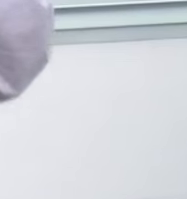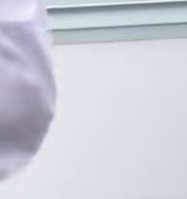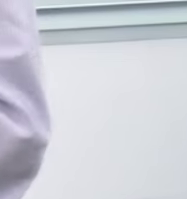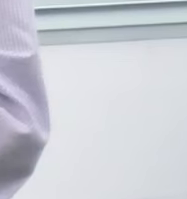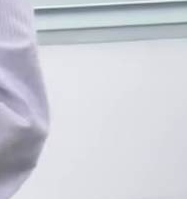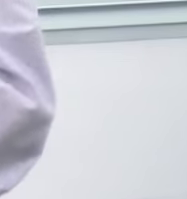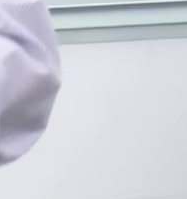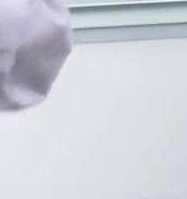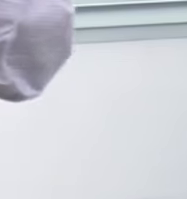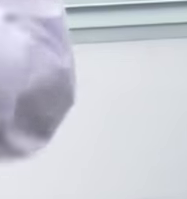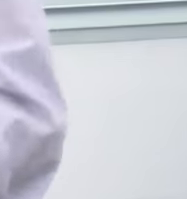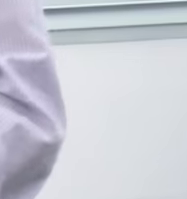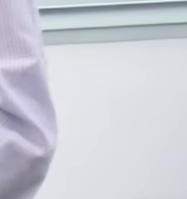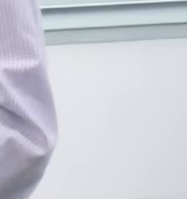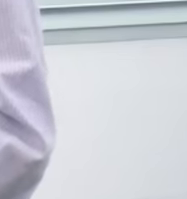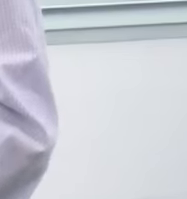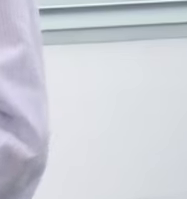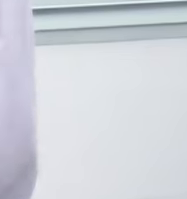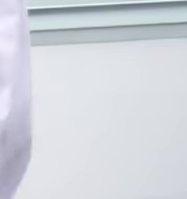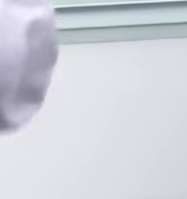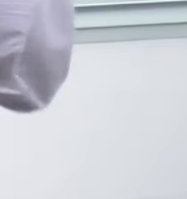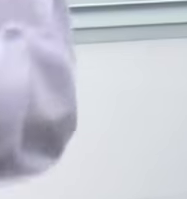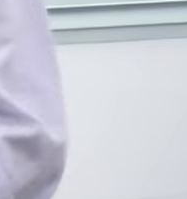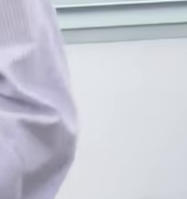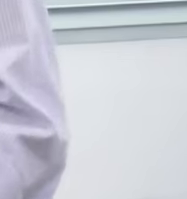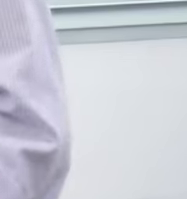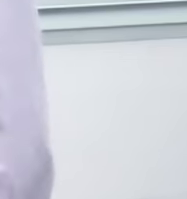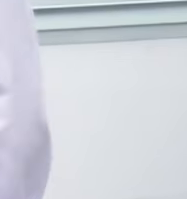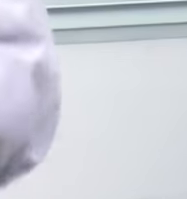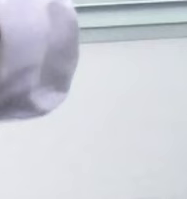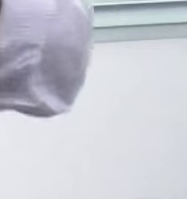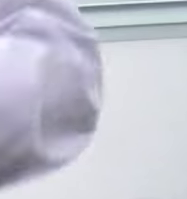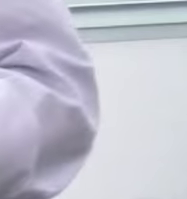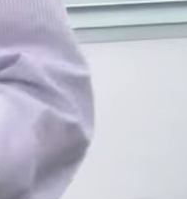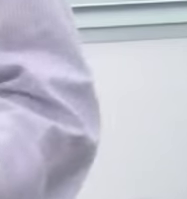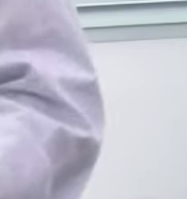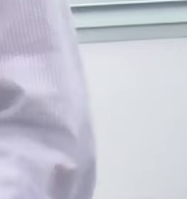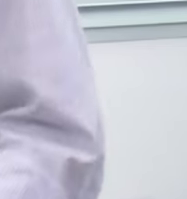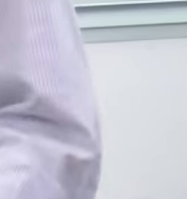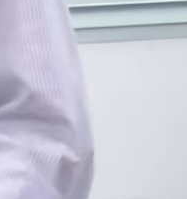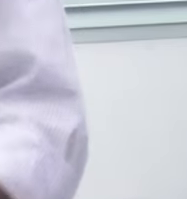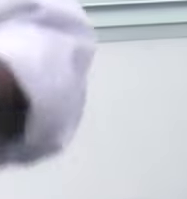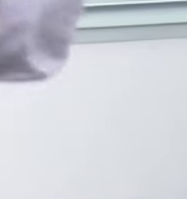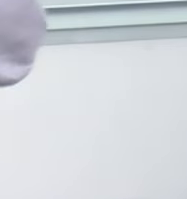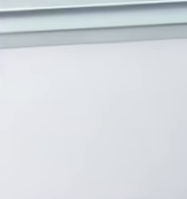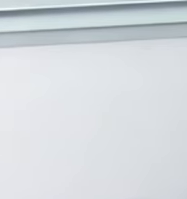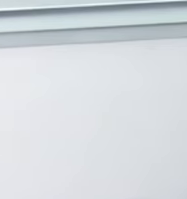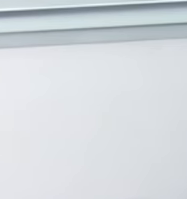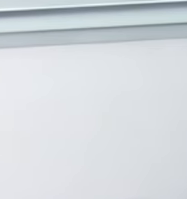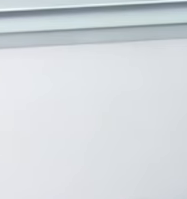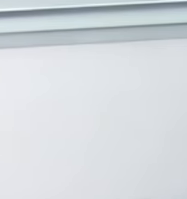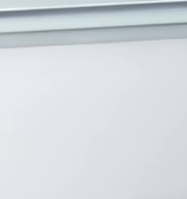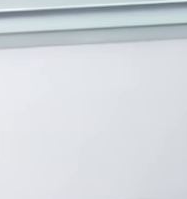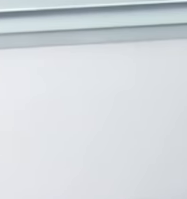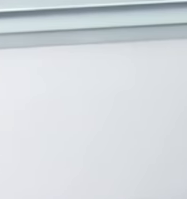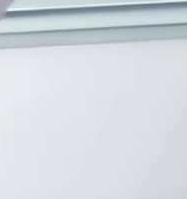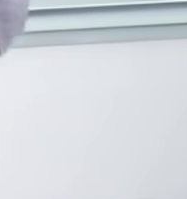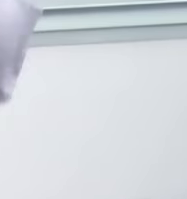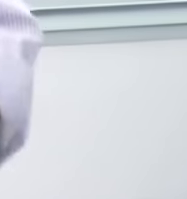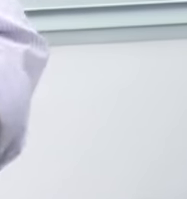mas principalmente para o bem dos trabalhadores, porque eles sofrem com isso. Nenhum trabalhador da Light quer ver a Light